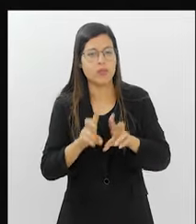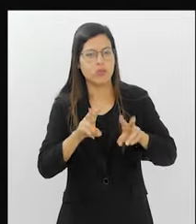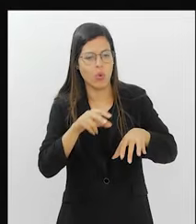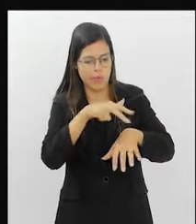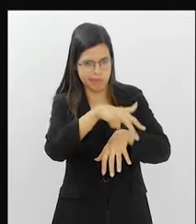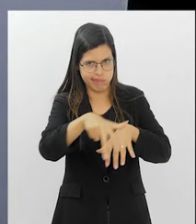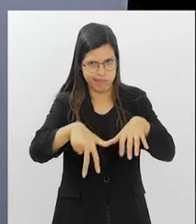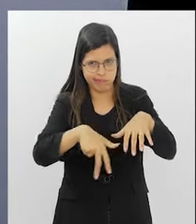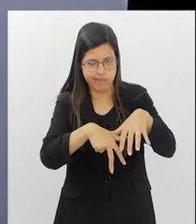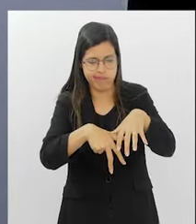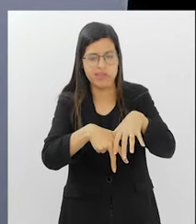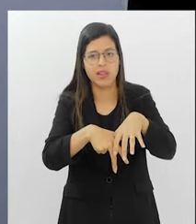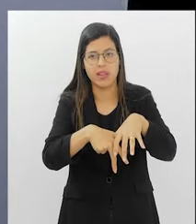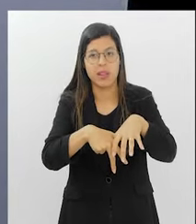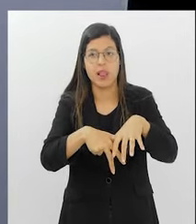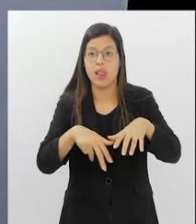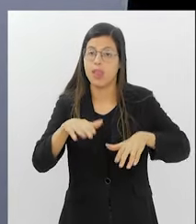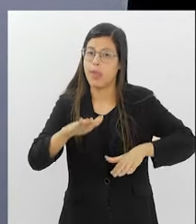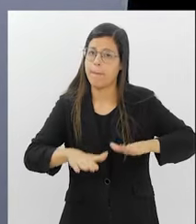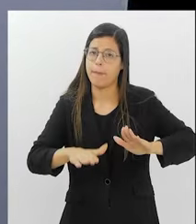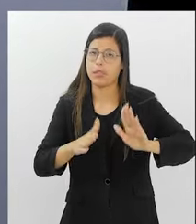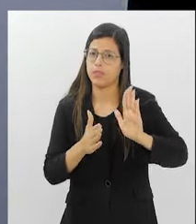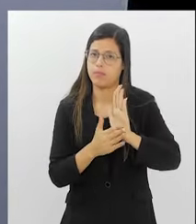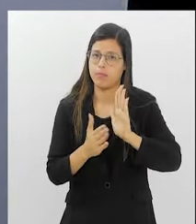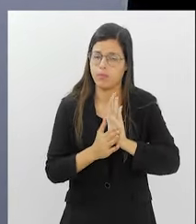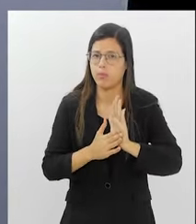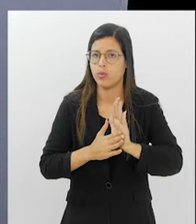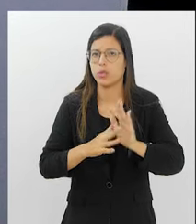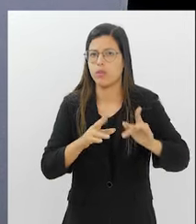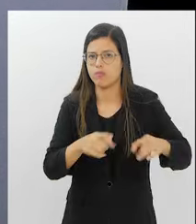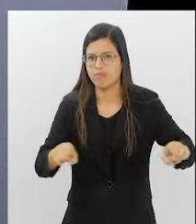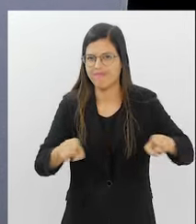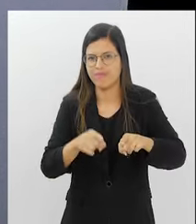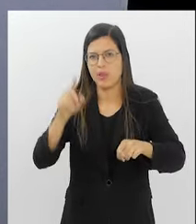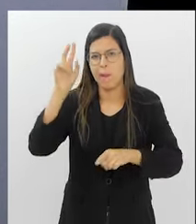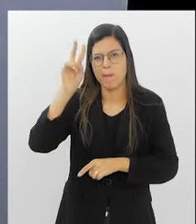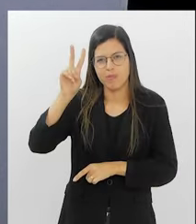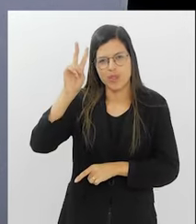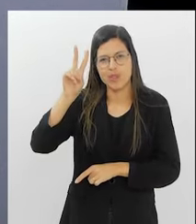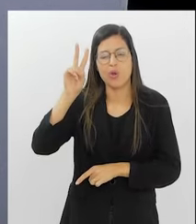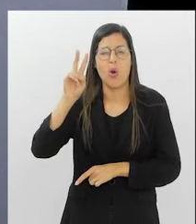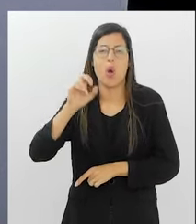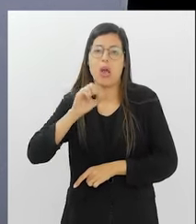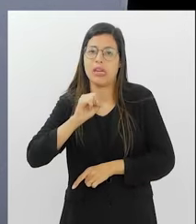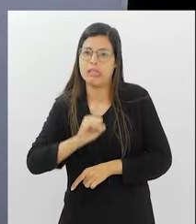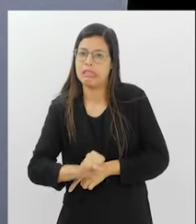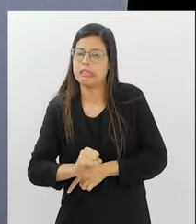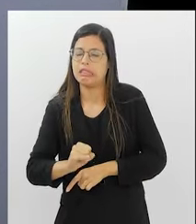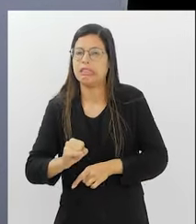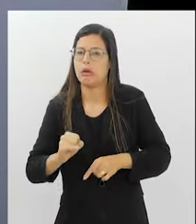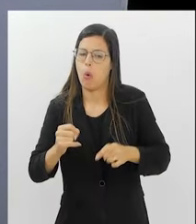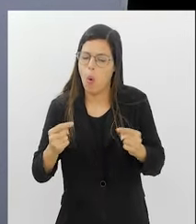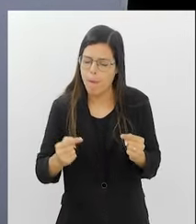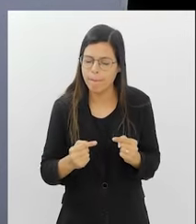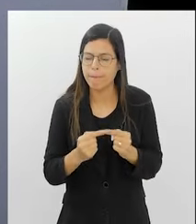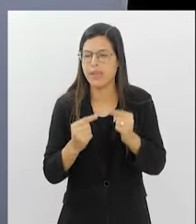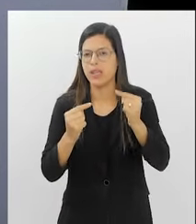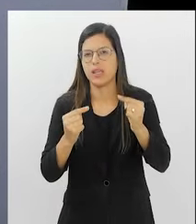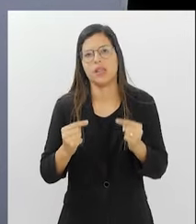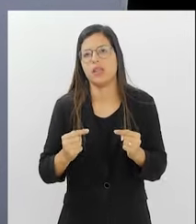em relação ao tripé que é que depende muito da proposta do enredo se aquilo ali cabe se aquilo ali